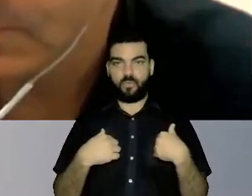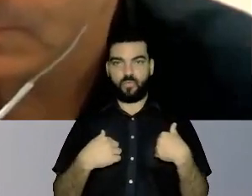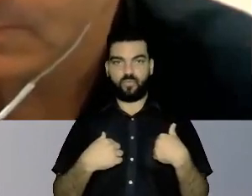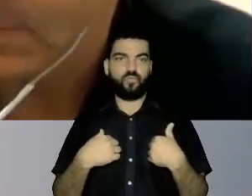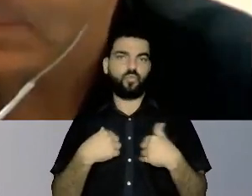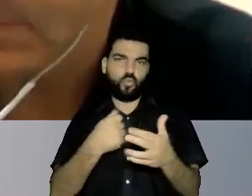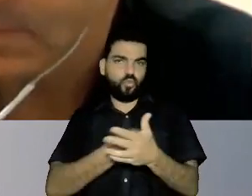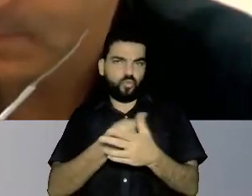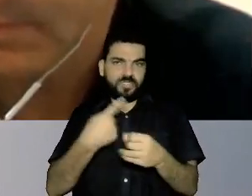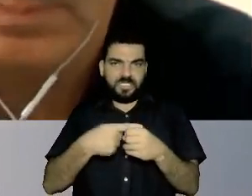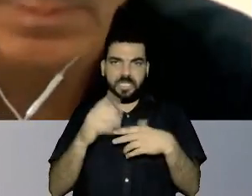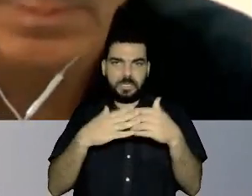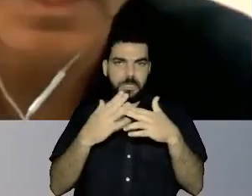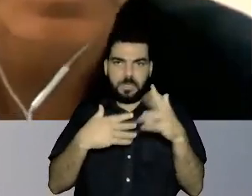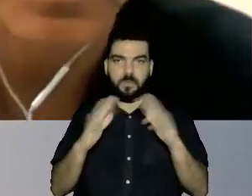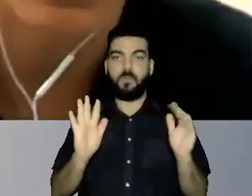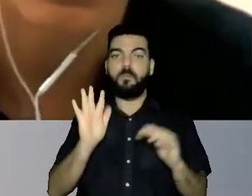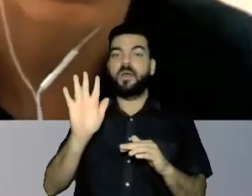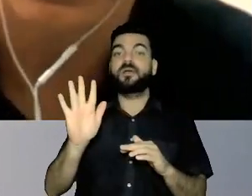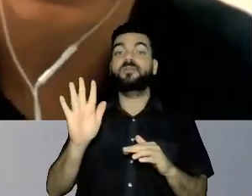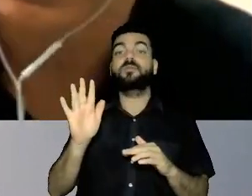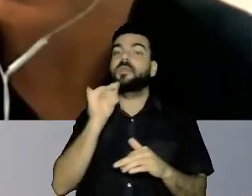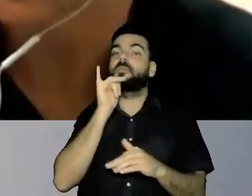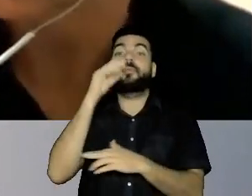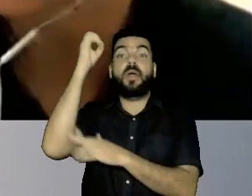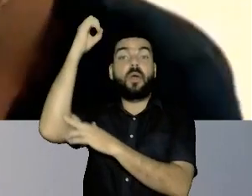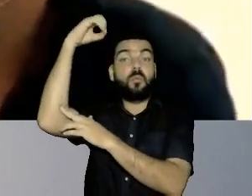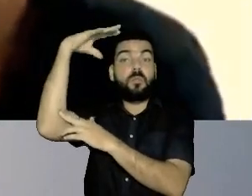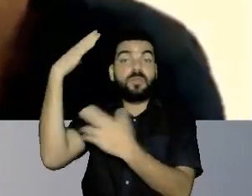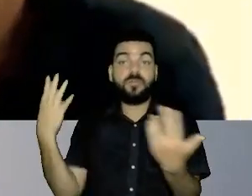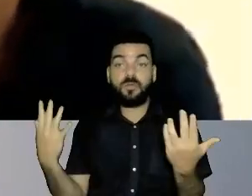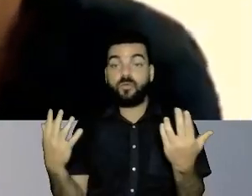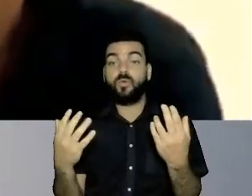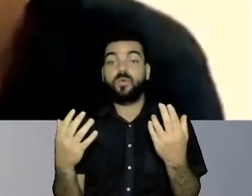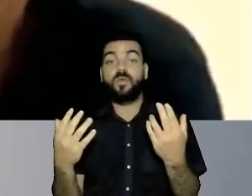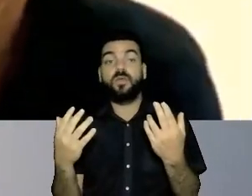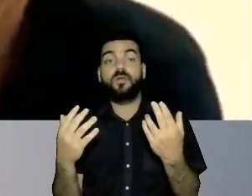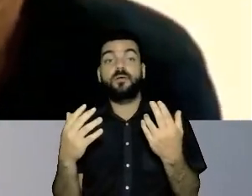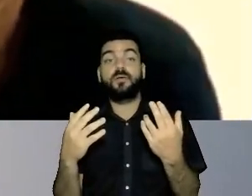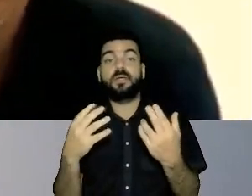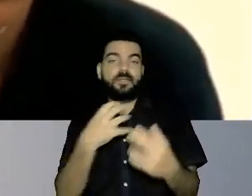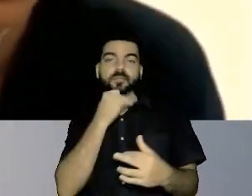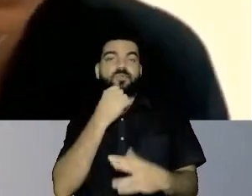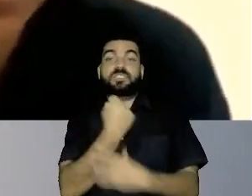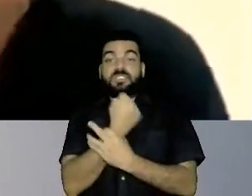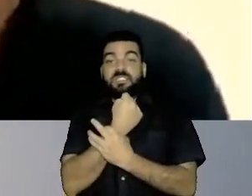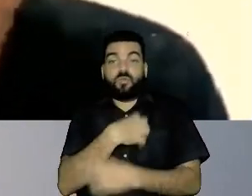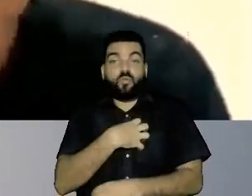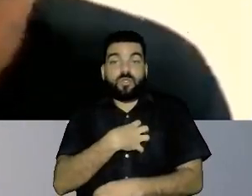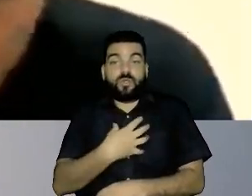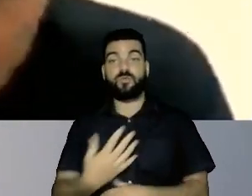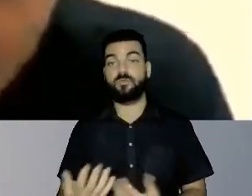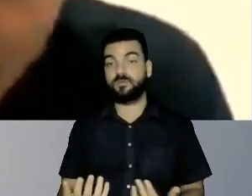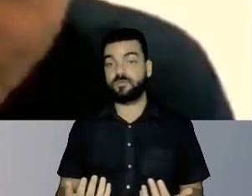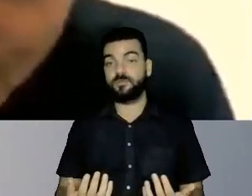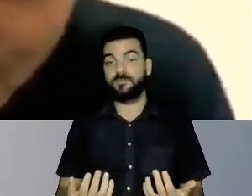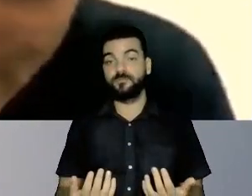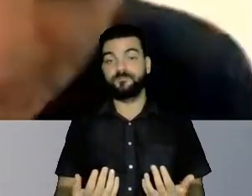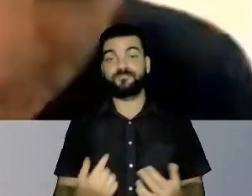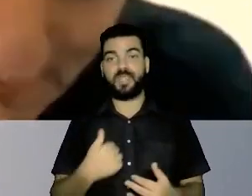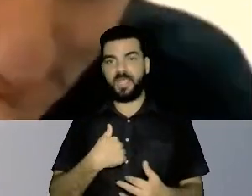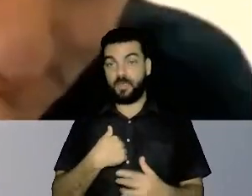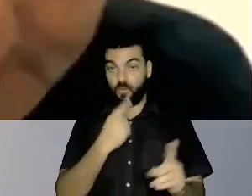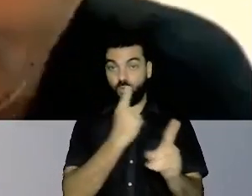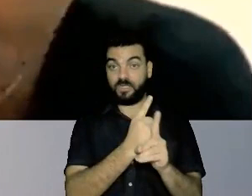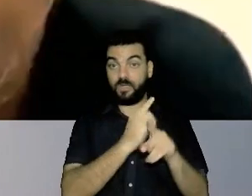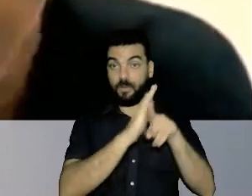nisso, né? Uma coisa simples, por exemplo, né? Eu que não sou urbanista, nem trabalho com isso, imagino que a iluminação pública, se fosse melhor,